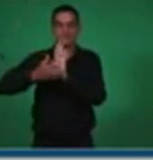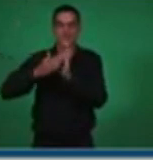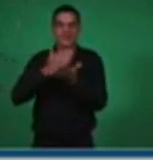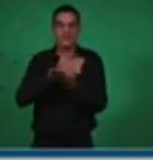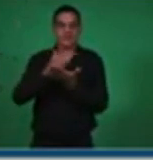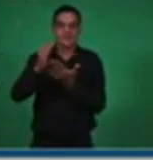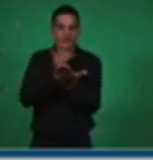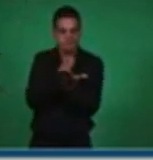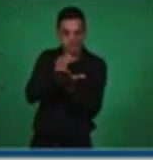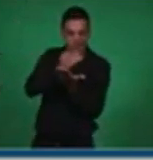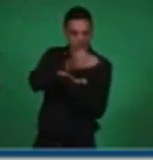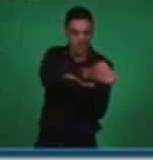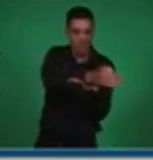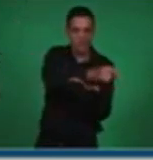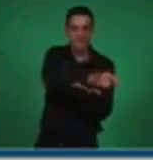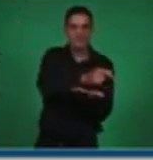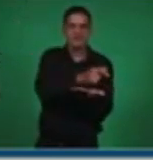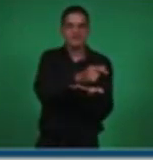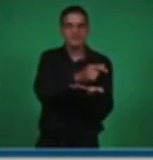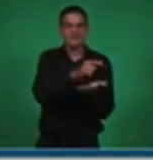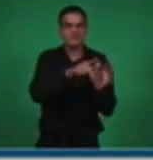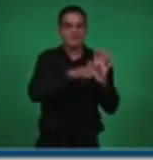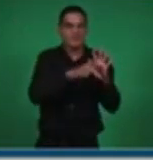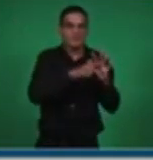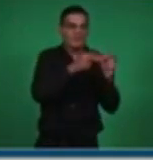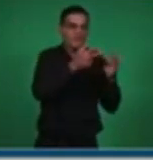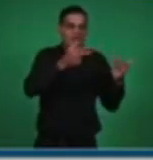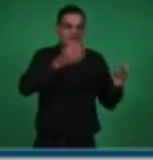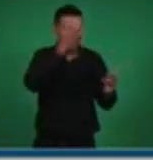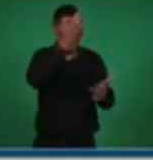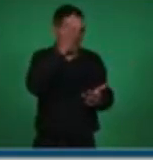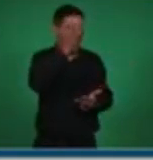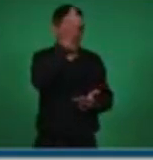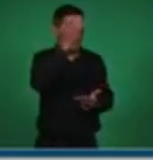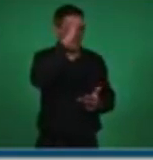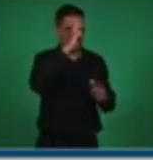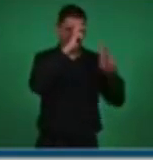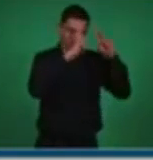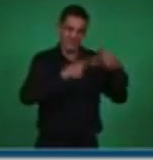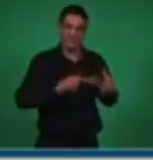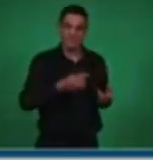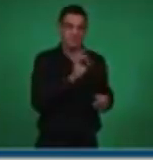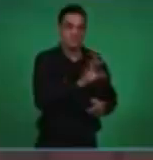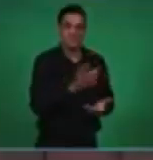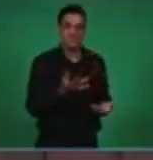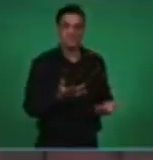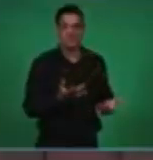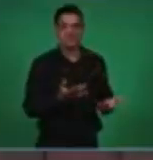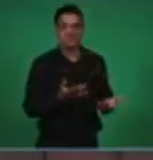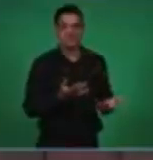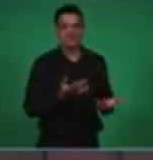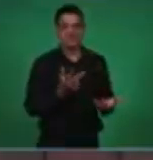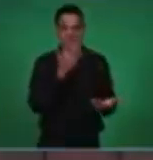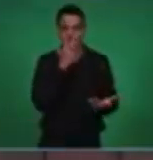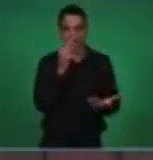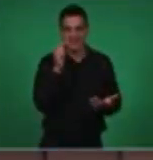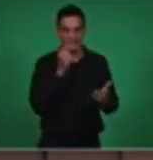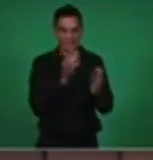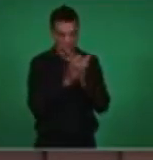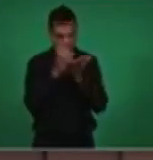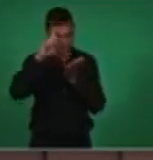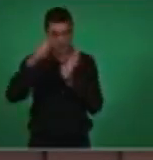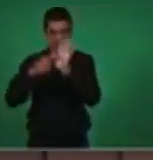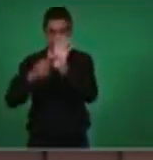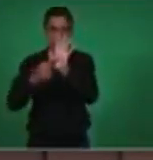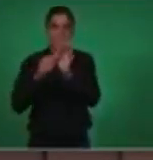que o Criador, que é bendito eternamente. Amém. Então, observe, ela desconfigura, ela dá mais valor para a criatura, que ela